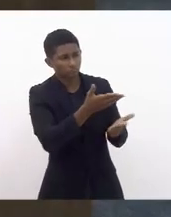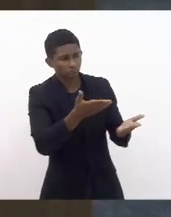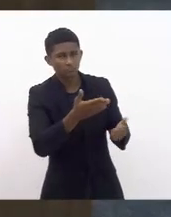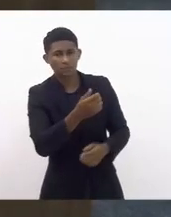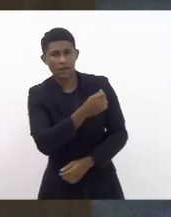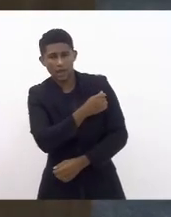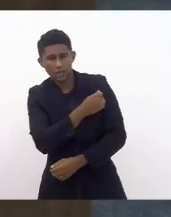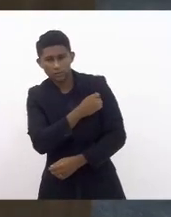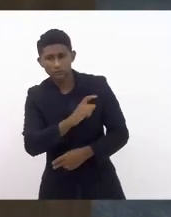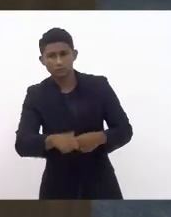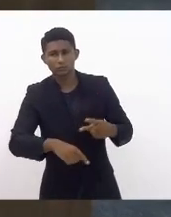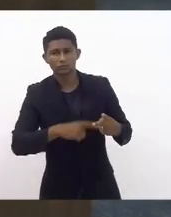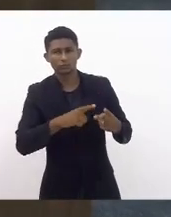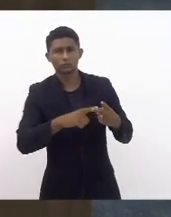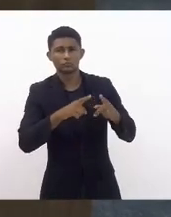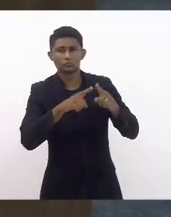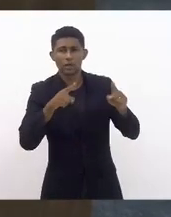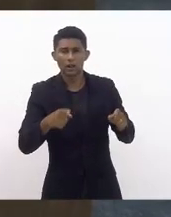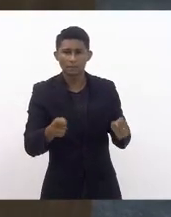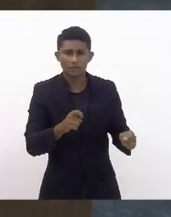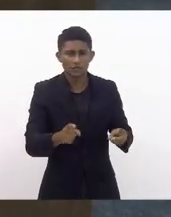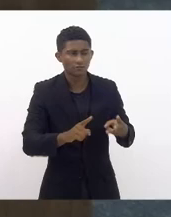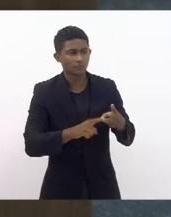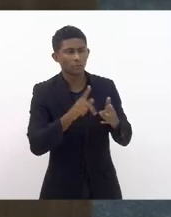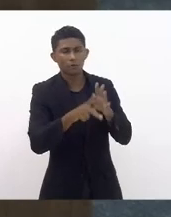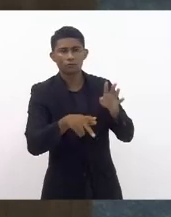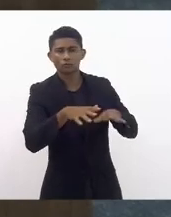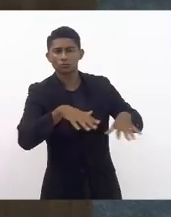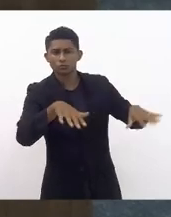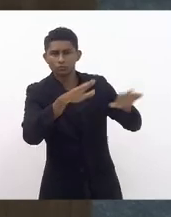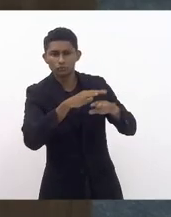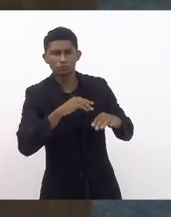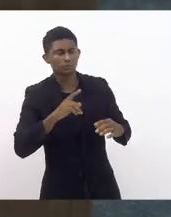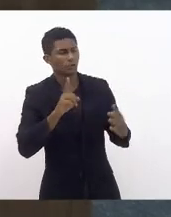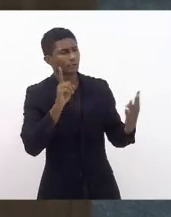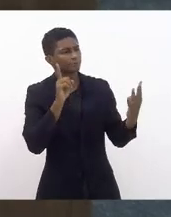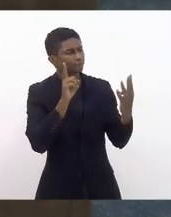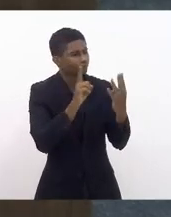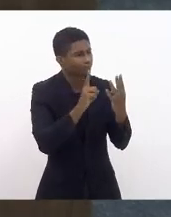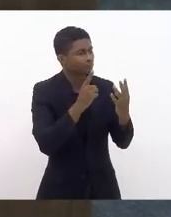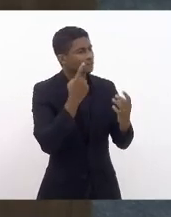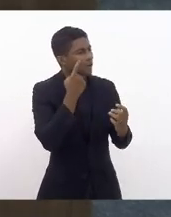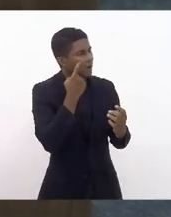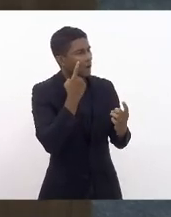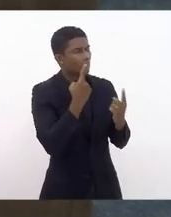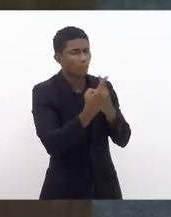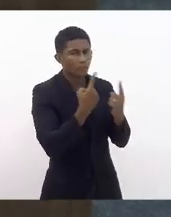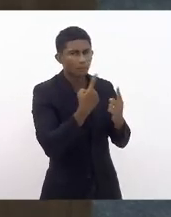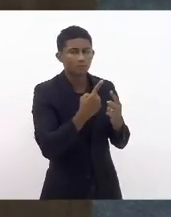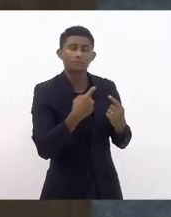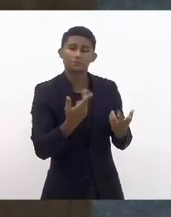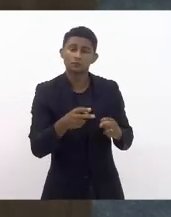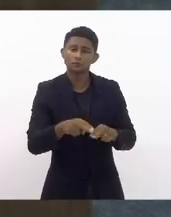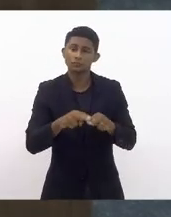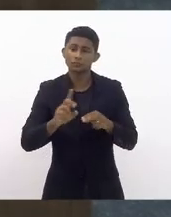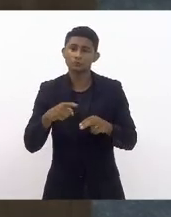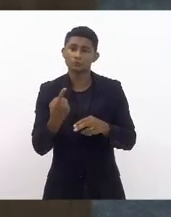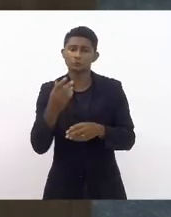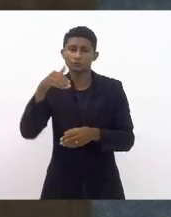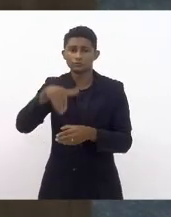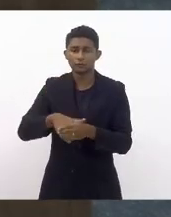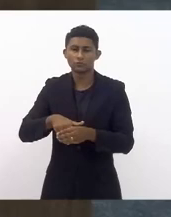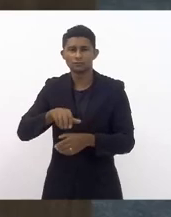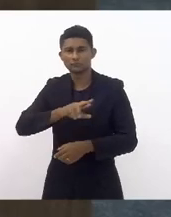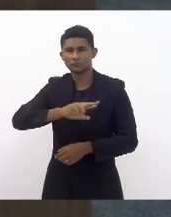os técnicos administrativos e a população. E é isso que faz do nosso voto um voto diferenciado. Porque